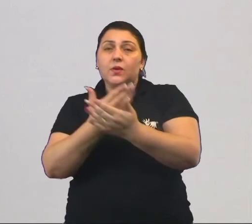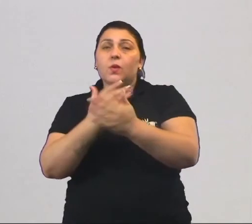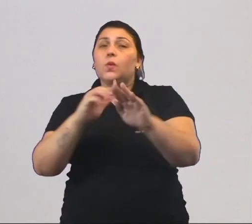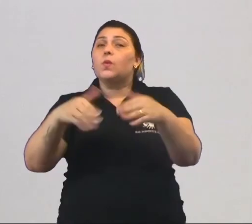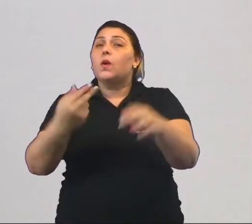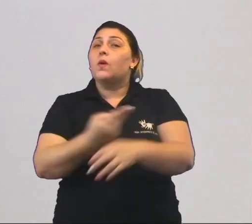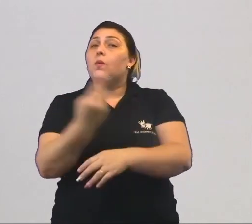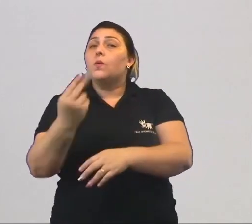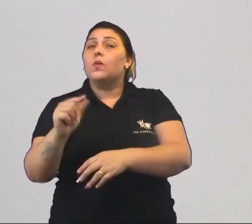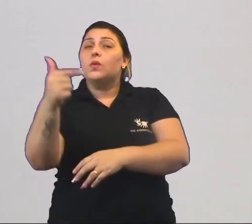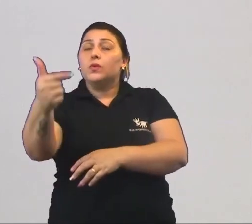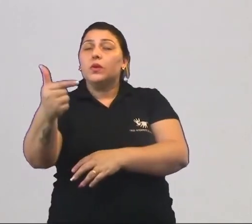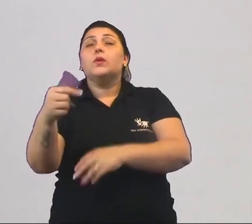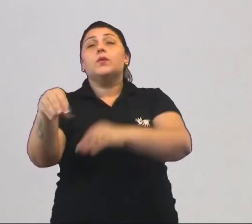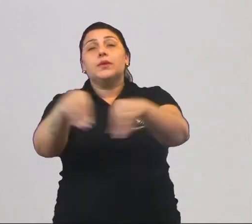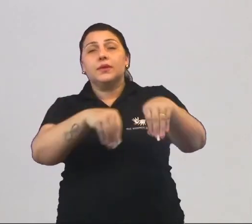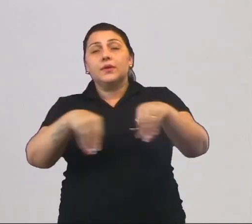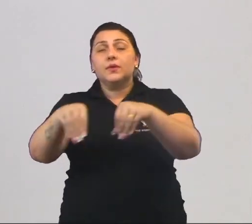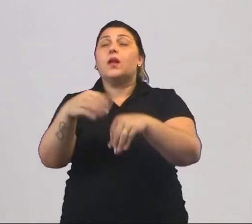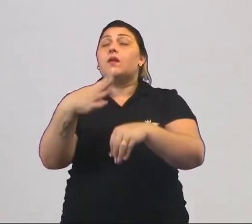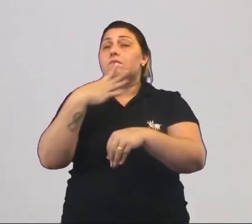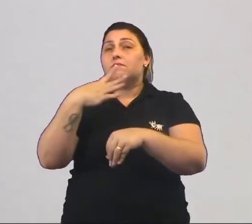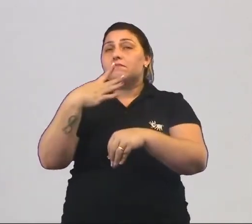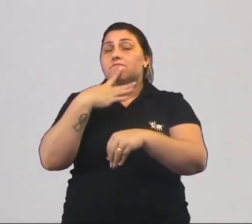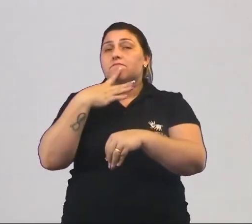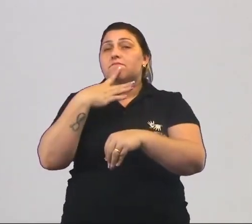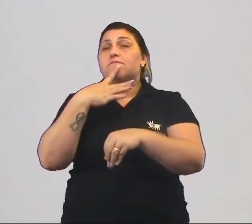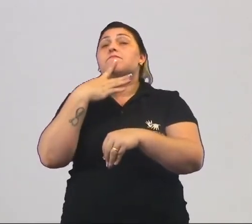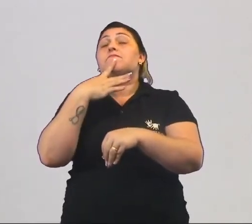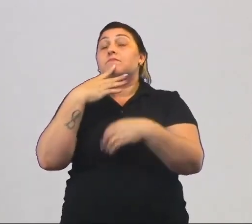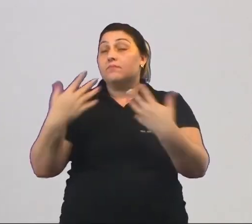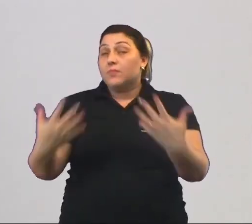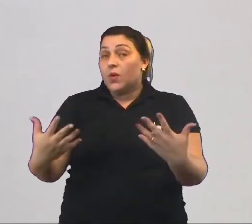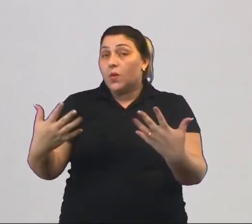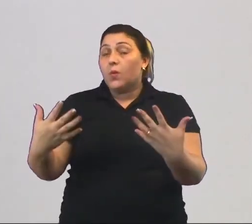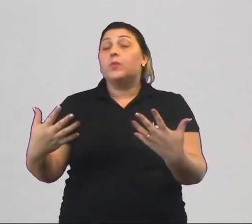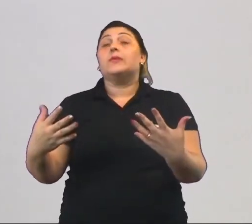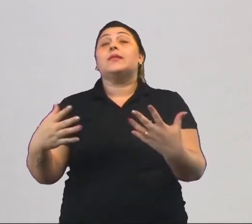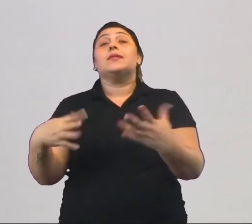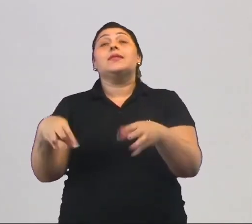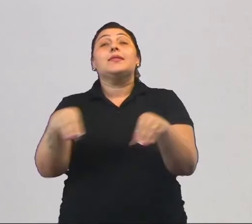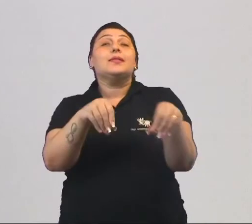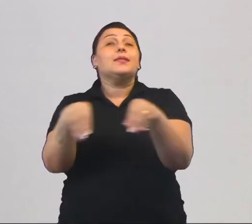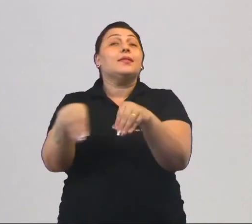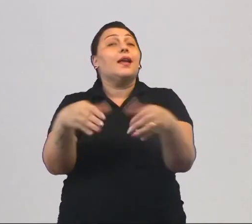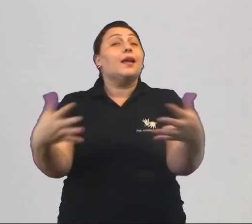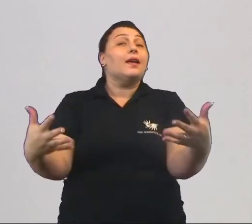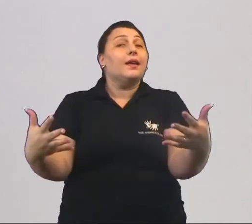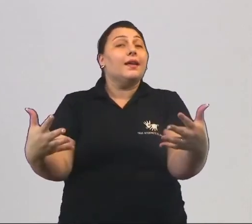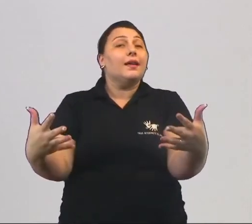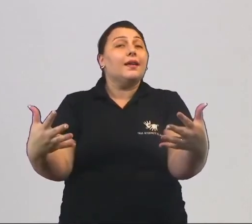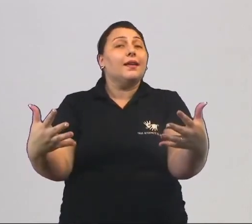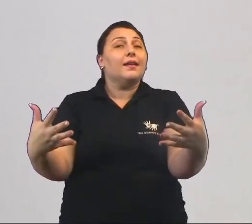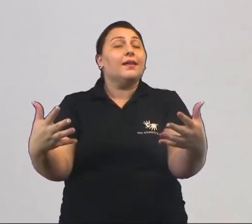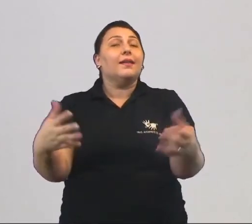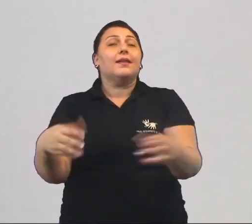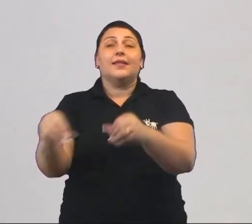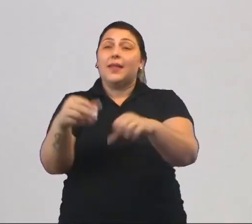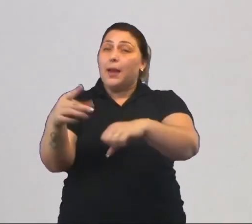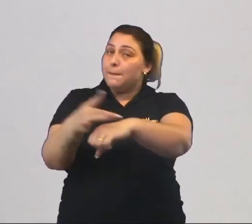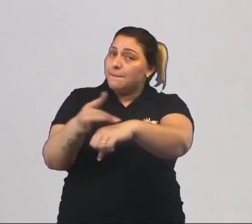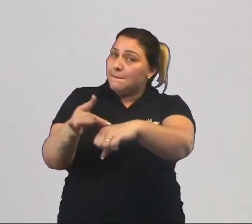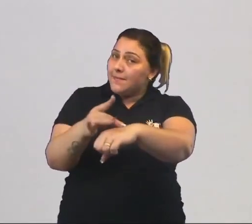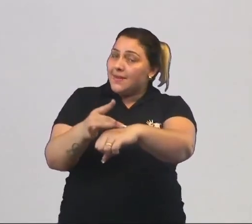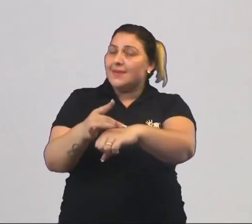qual é o outro nome que esse tipo de solo é conhecido? Solo humoso ou o quê, turma?